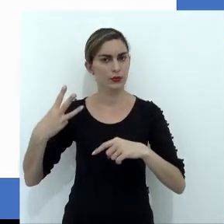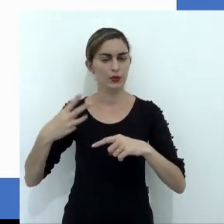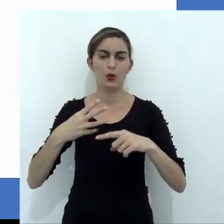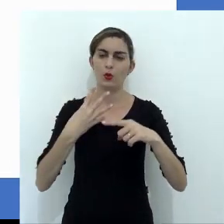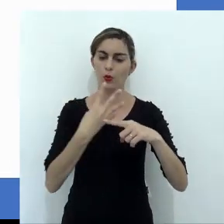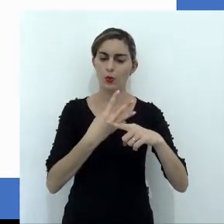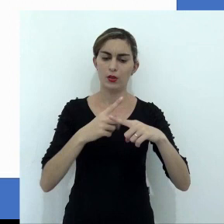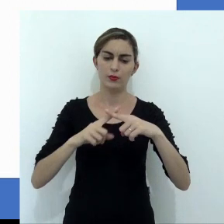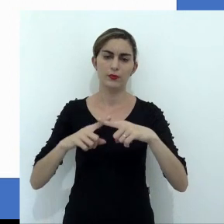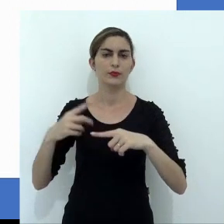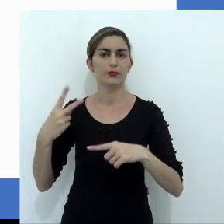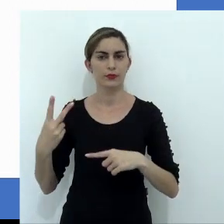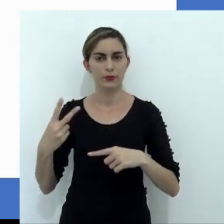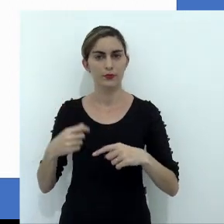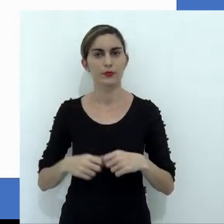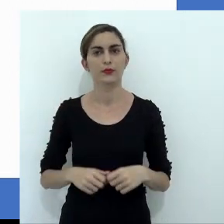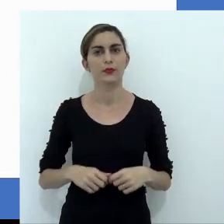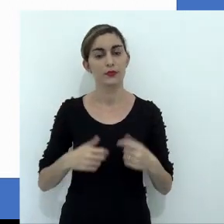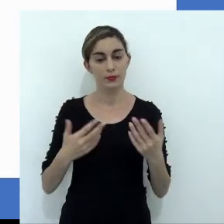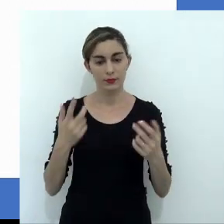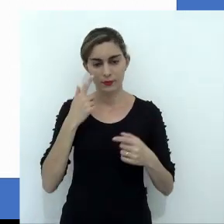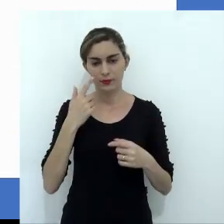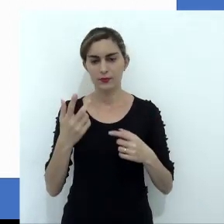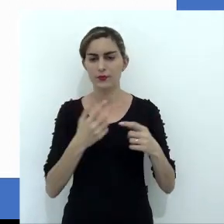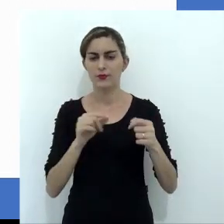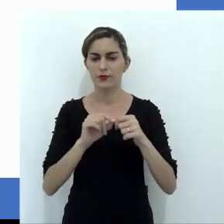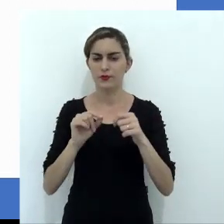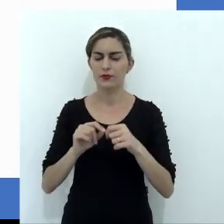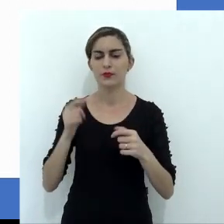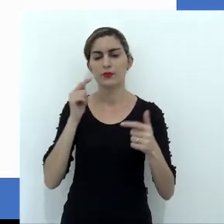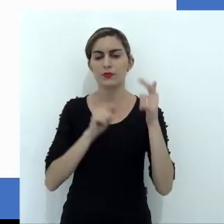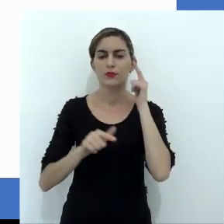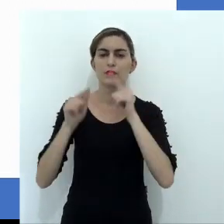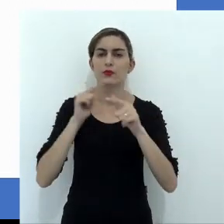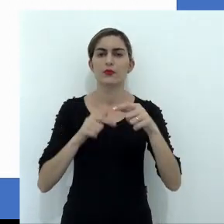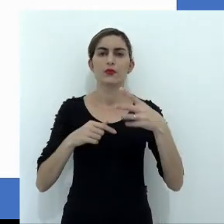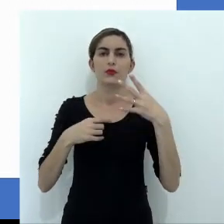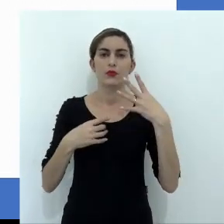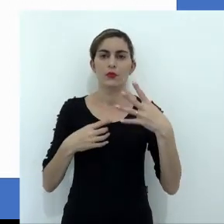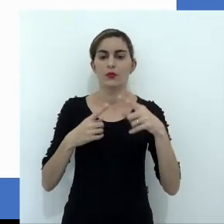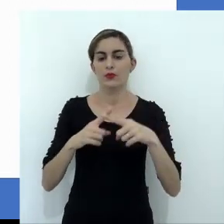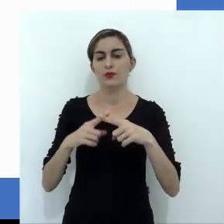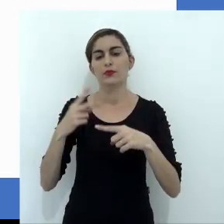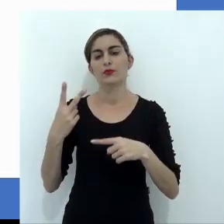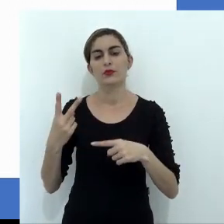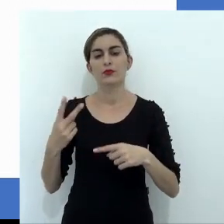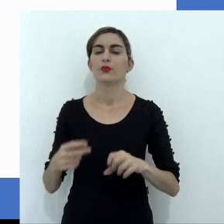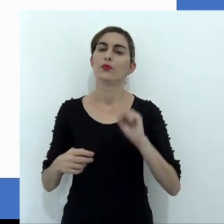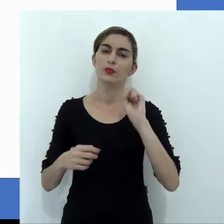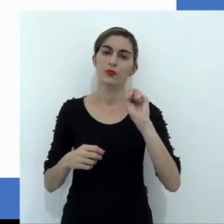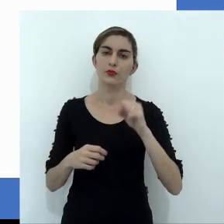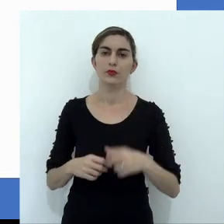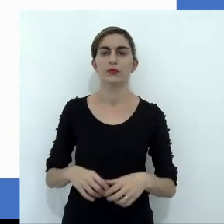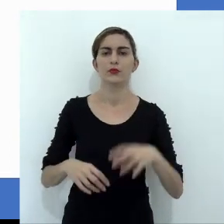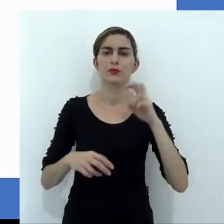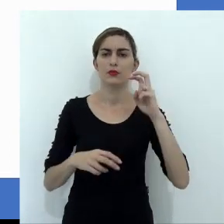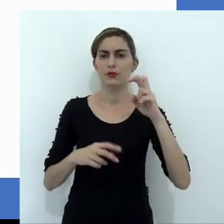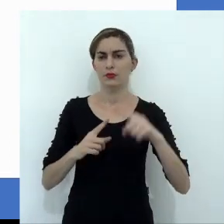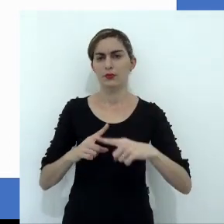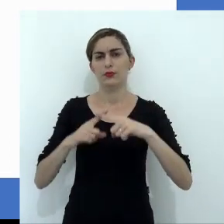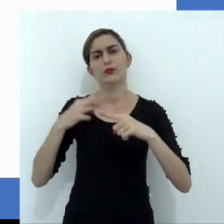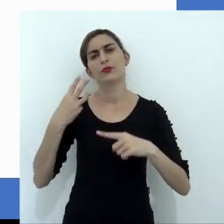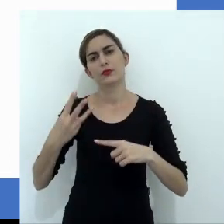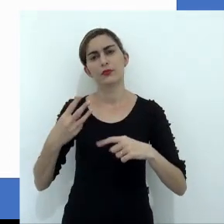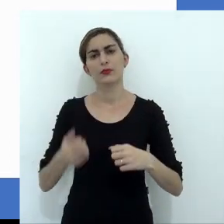vai multiplicar com quem? Com o 2. Fazendo essas multiplicações, a gente consegue aqui. Ó, 4 vezes 2 é quanto? É 8. E 5